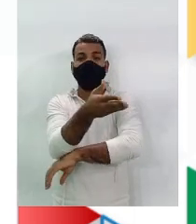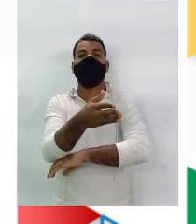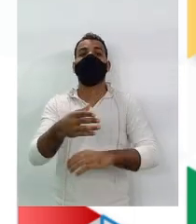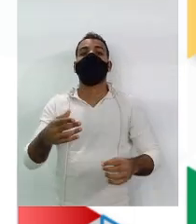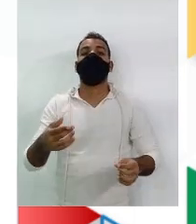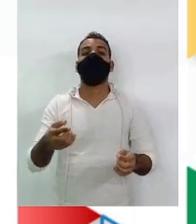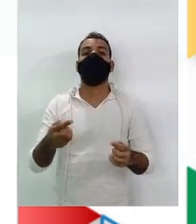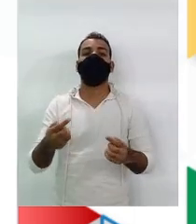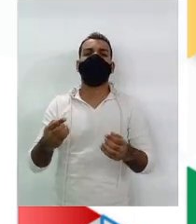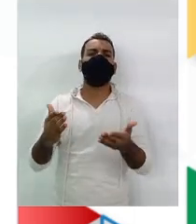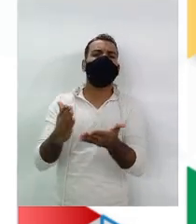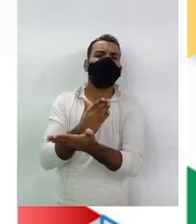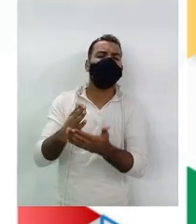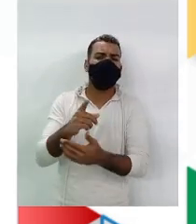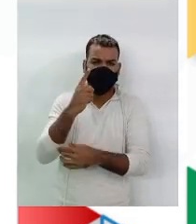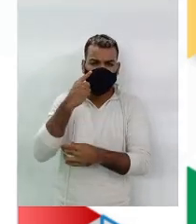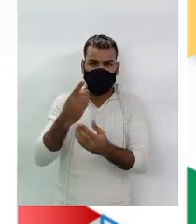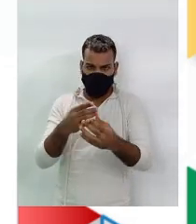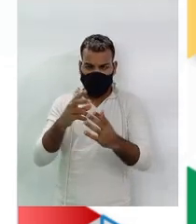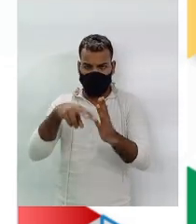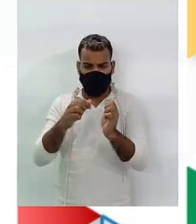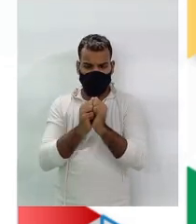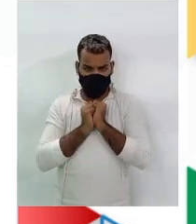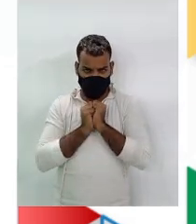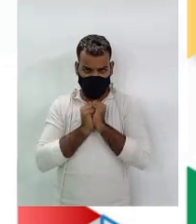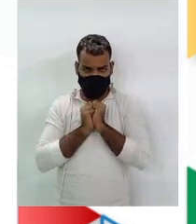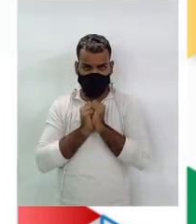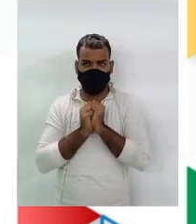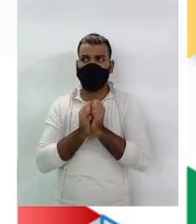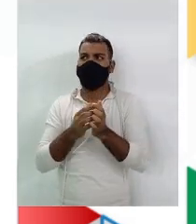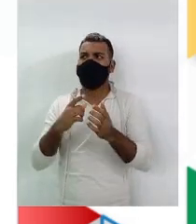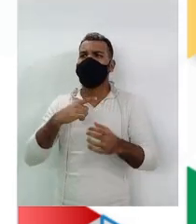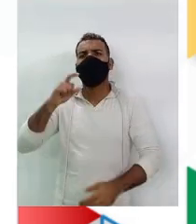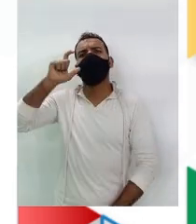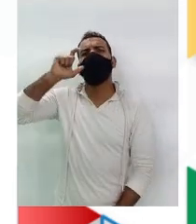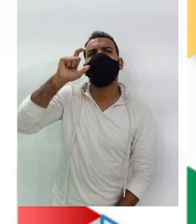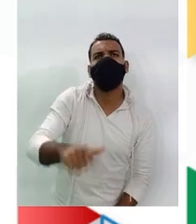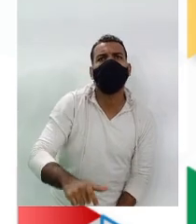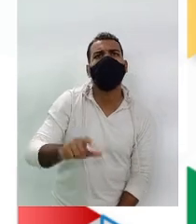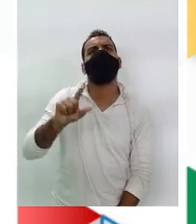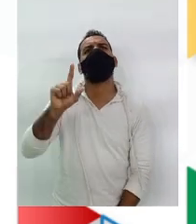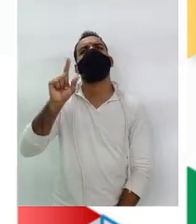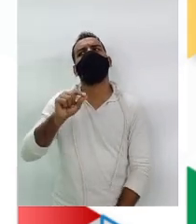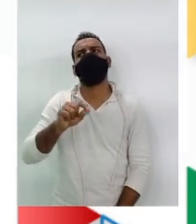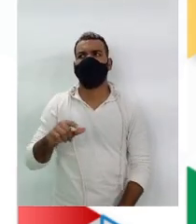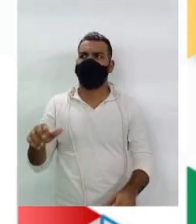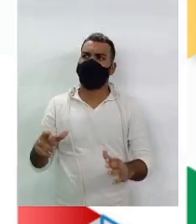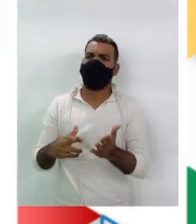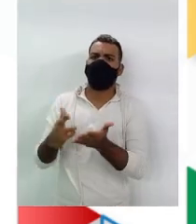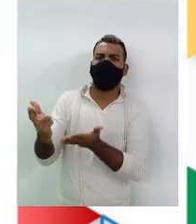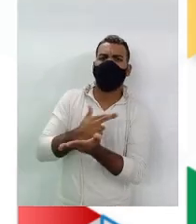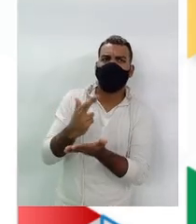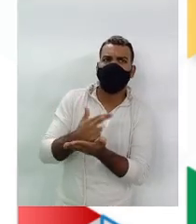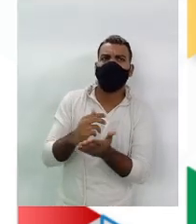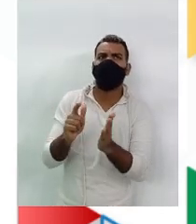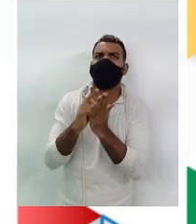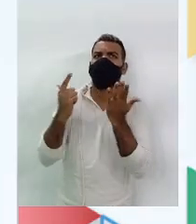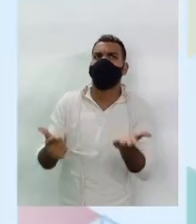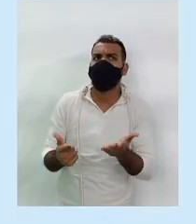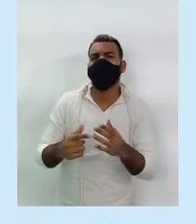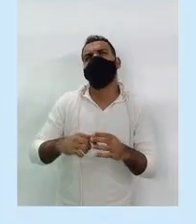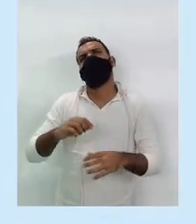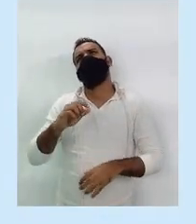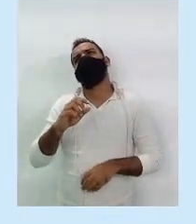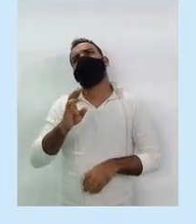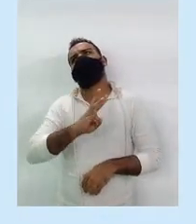para instigar. Leiam comigo. O que desperta o nosso interesse em uma revista, jornal ou